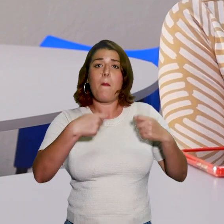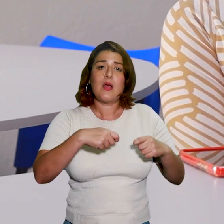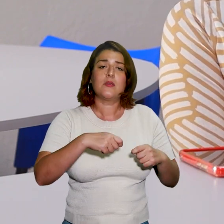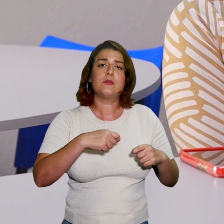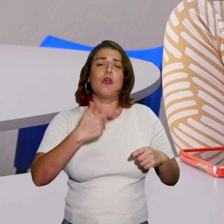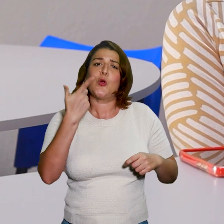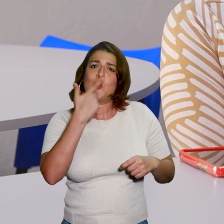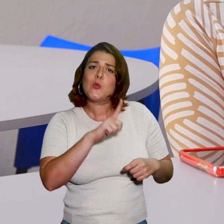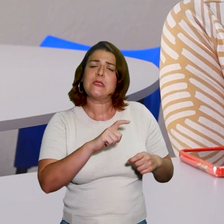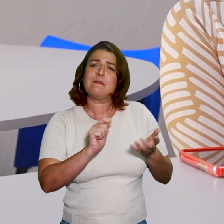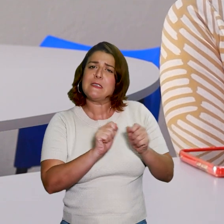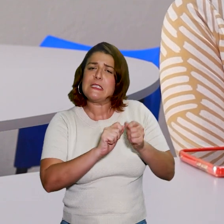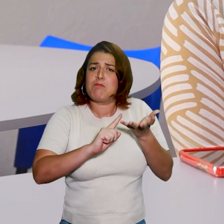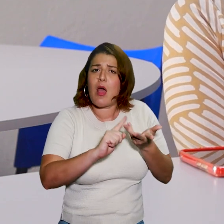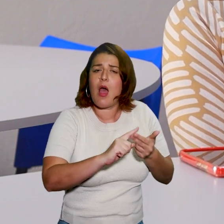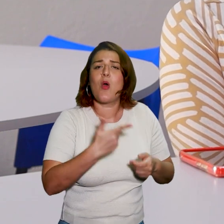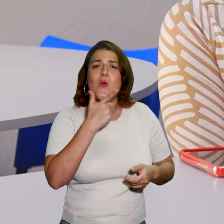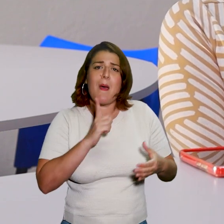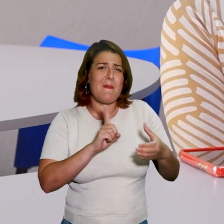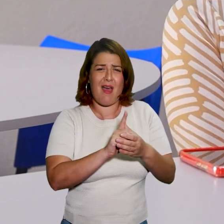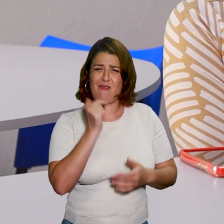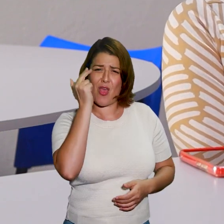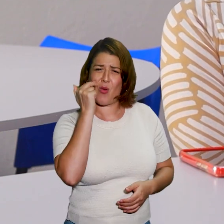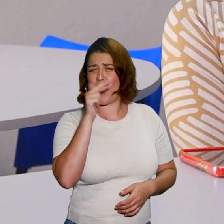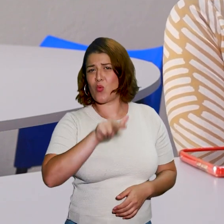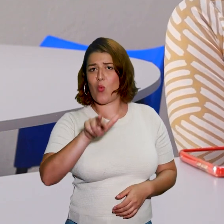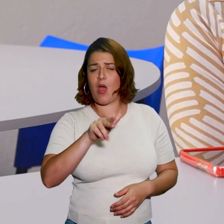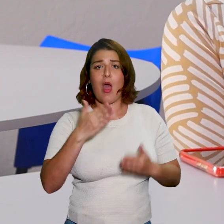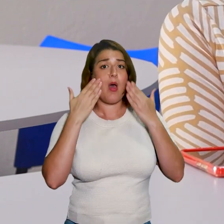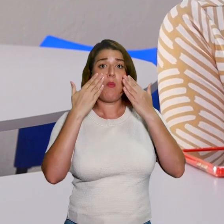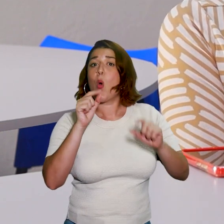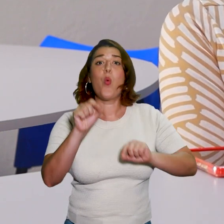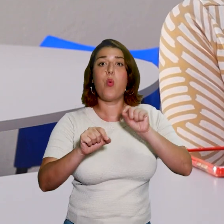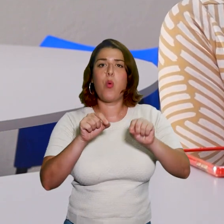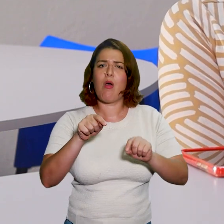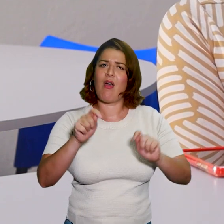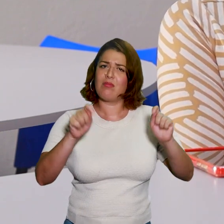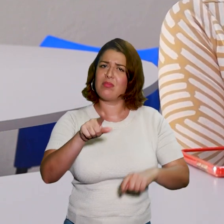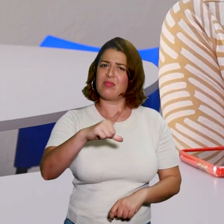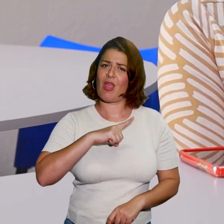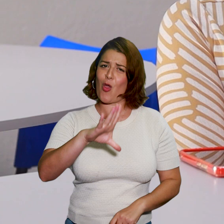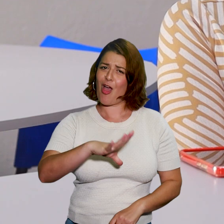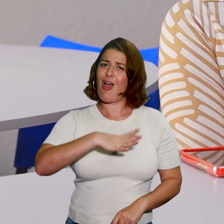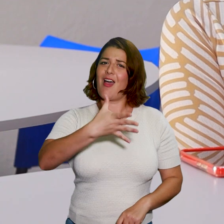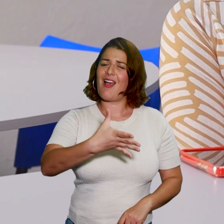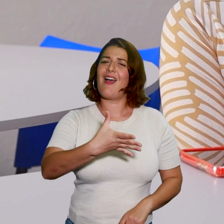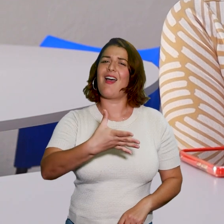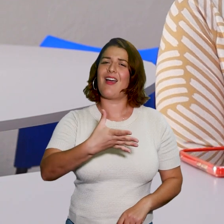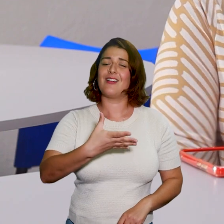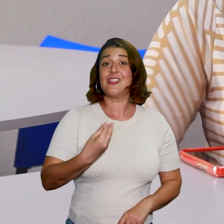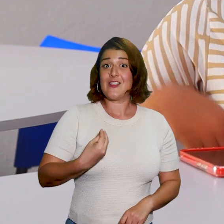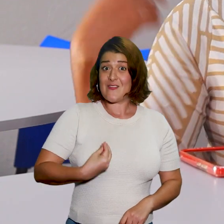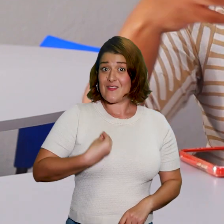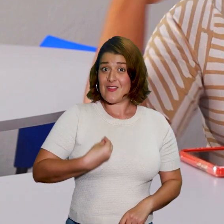poder facilitar com que eu faça parte. Isso não é vergonhoso. Na verdade, só mostra que você tem coragem de viver